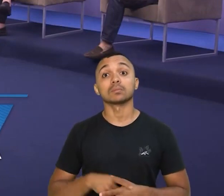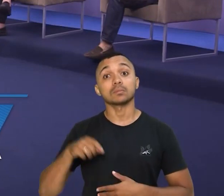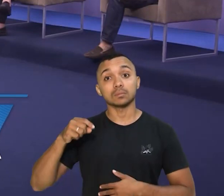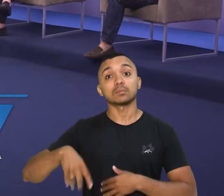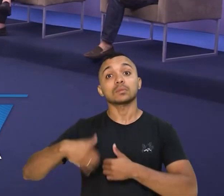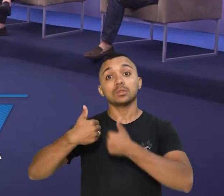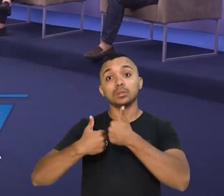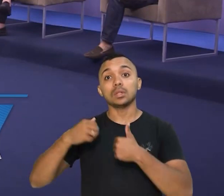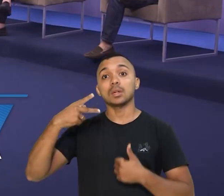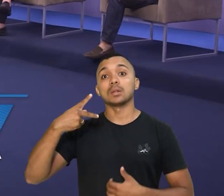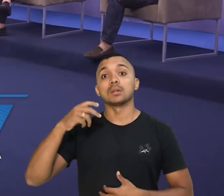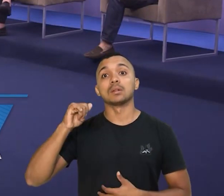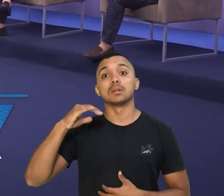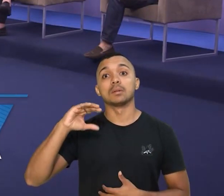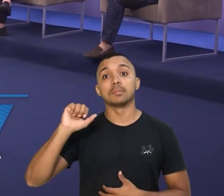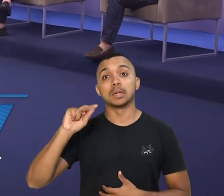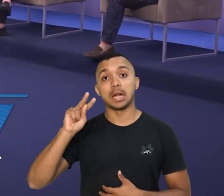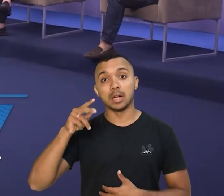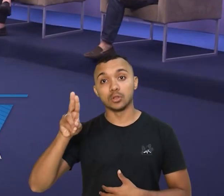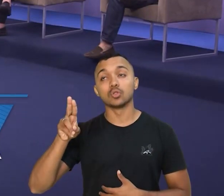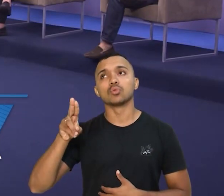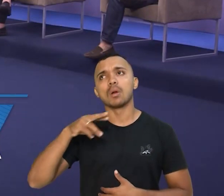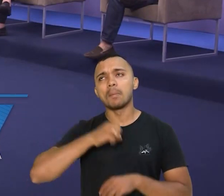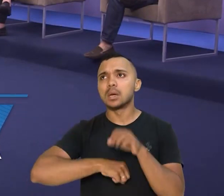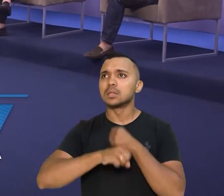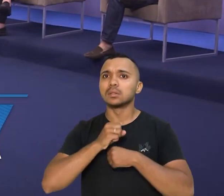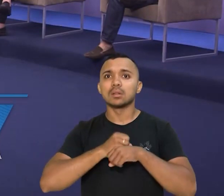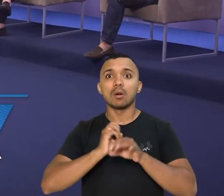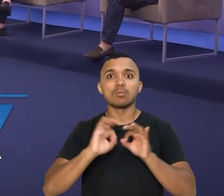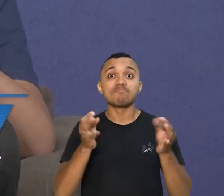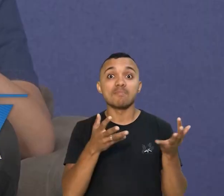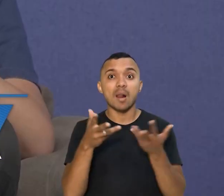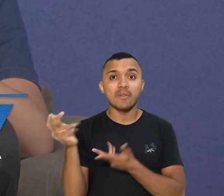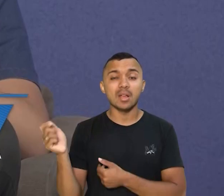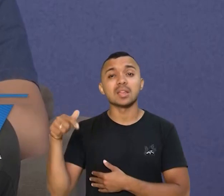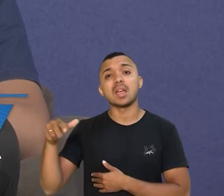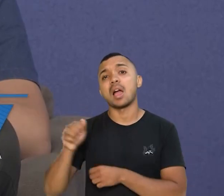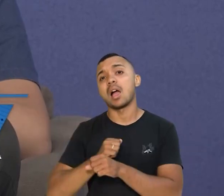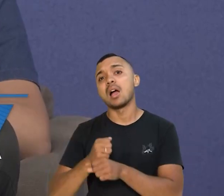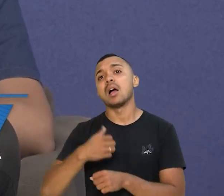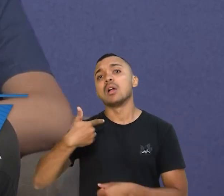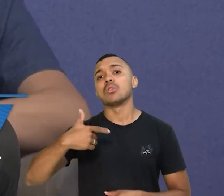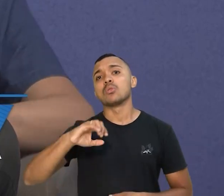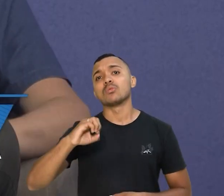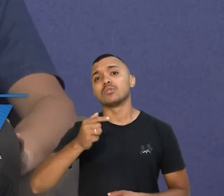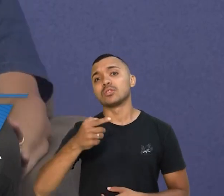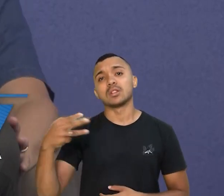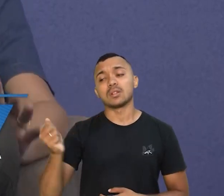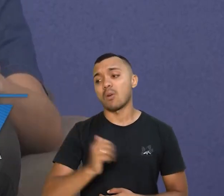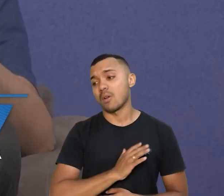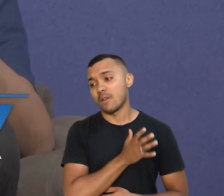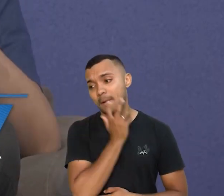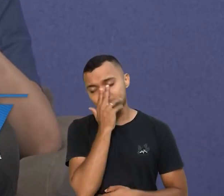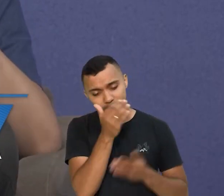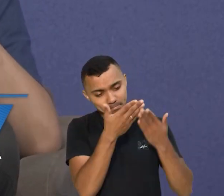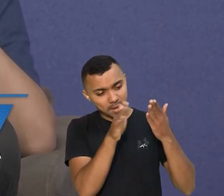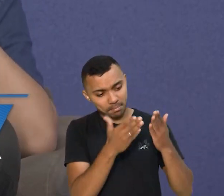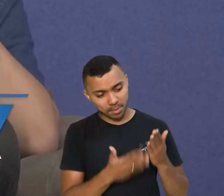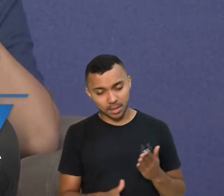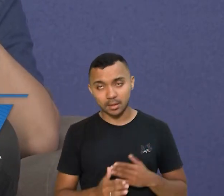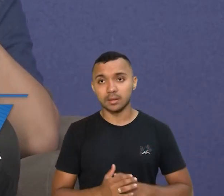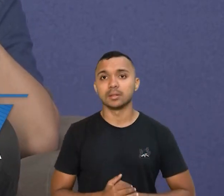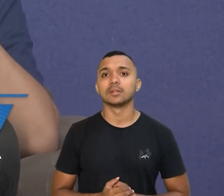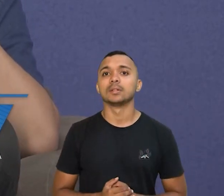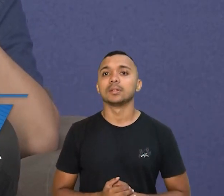um perdedor de gols, infelizmente, para o Fortaleza. Do ano passado, faria. Mas é isso. Agora, sobre esse jogo contra